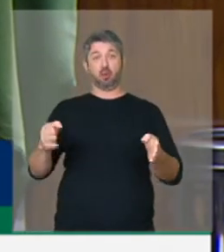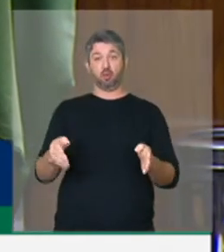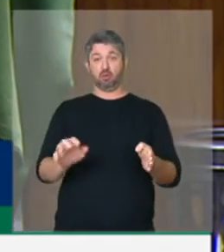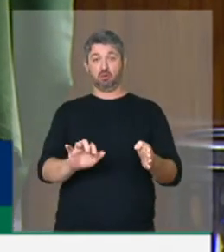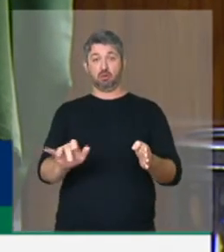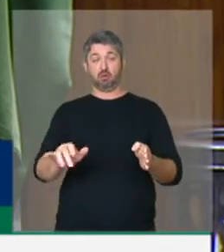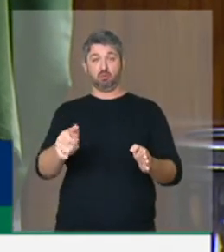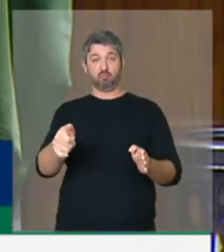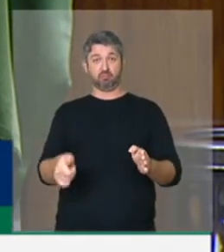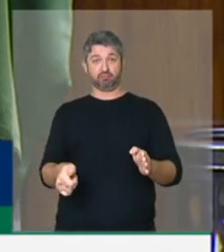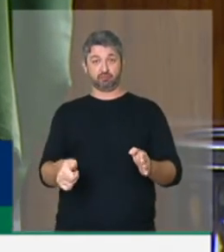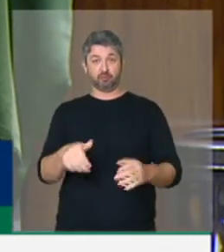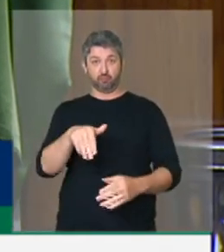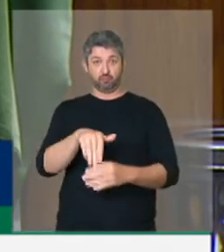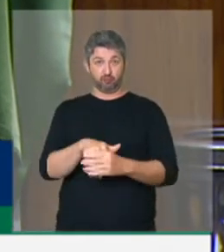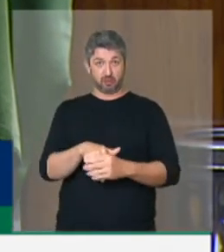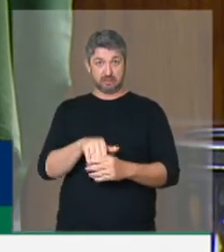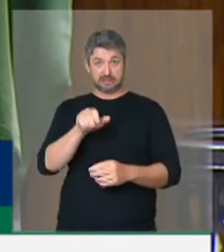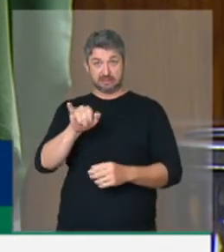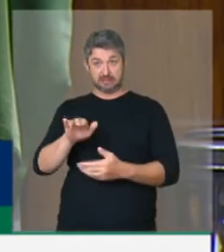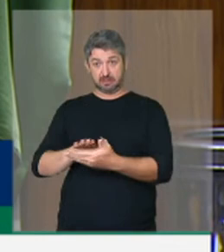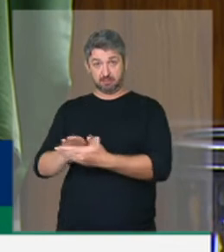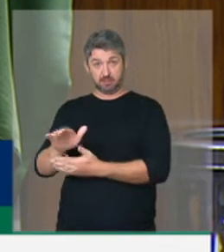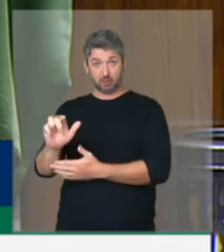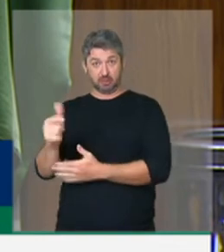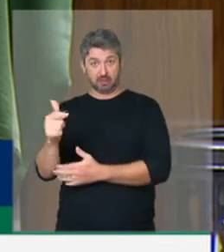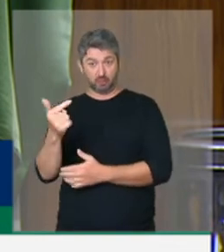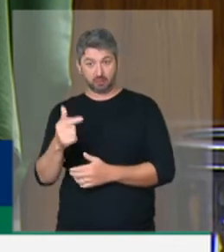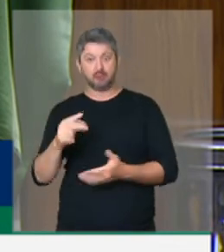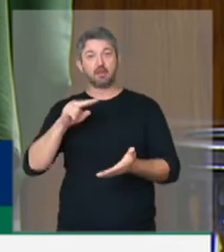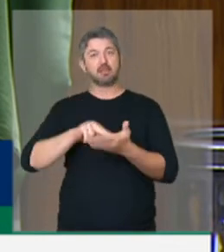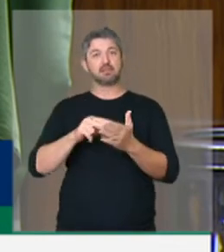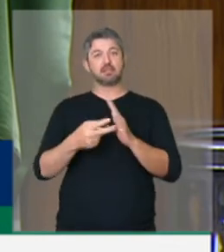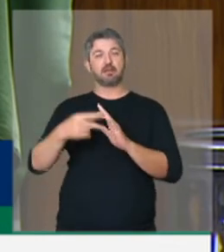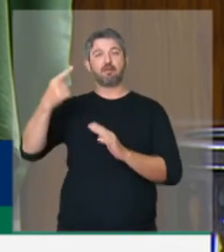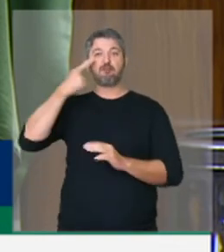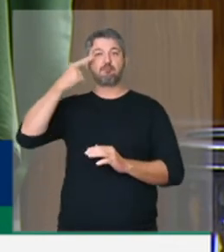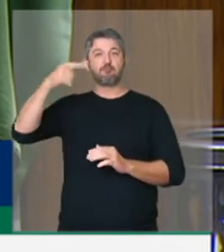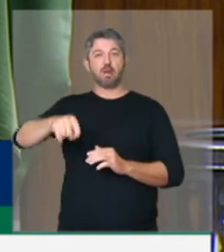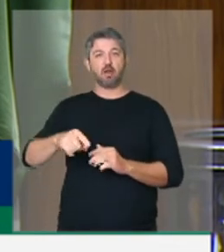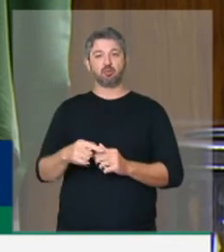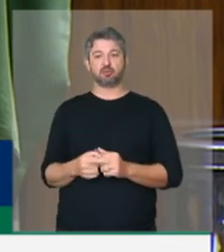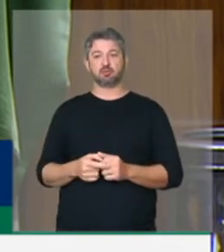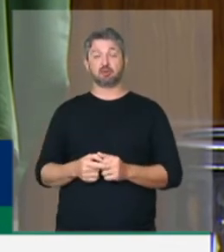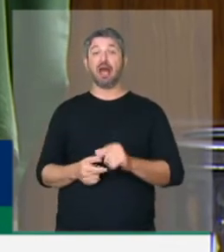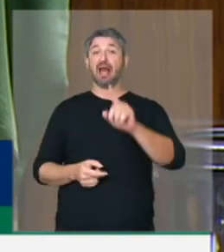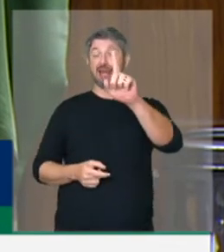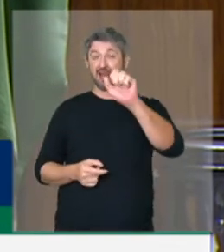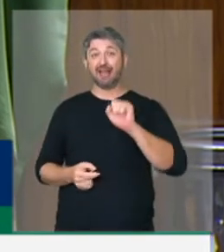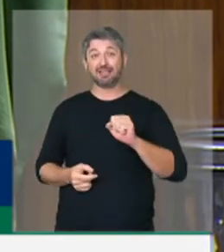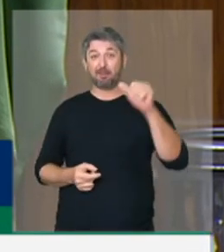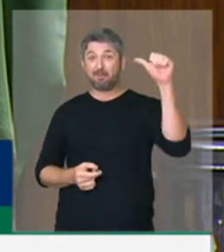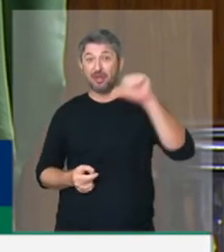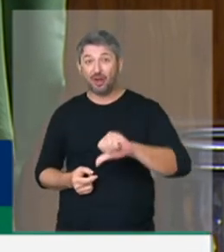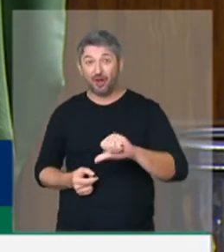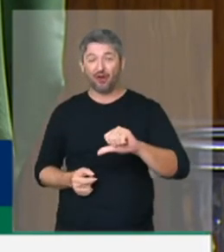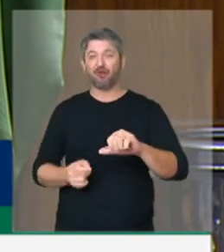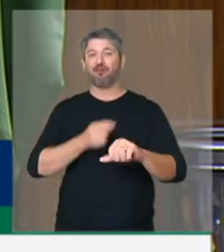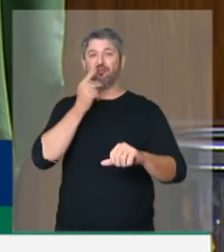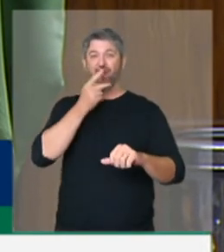eletrônicas, sem o voto impresso, serão fraudadas. Fez pior. Disse